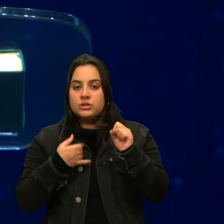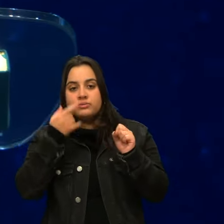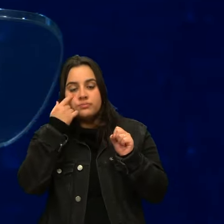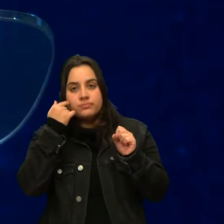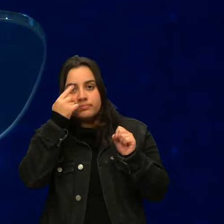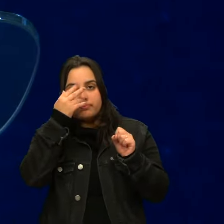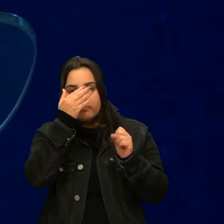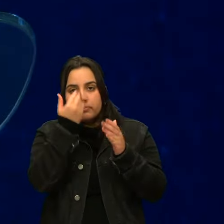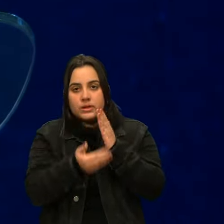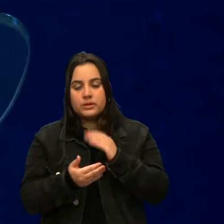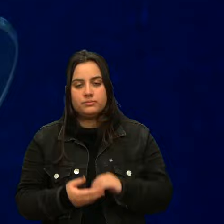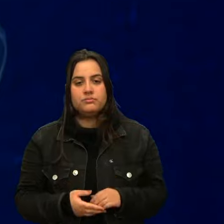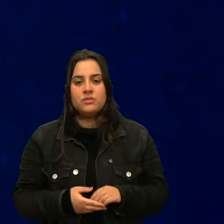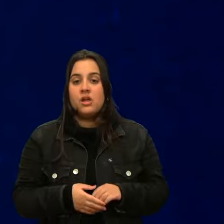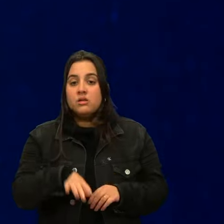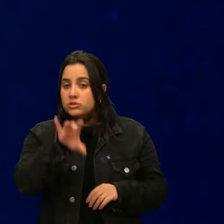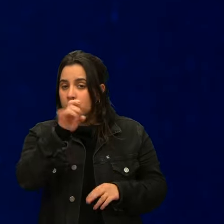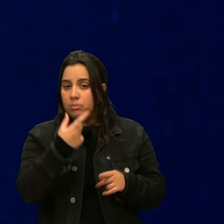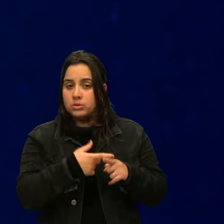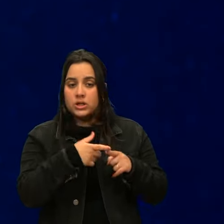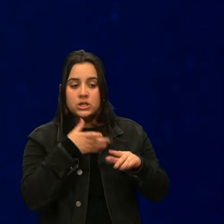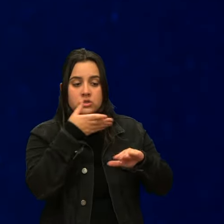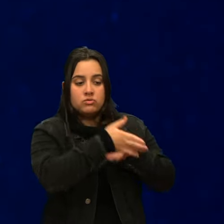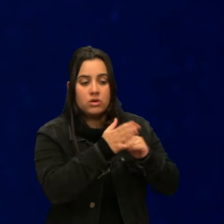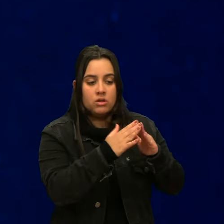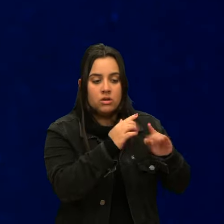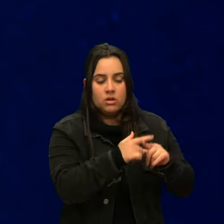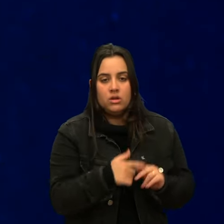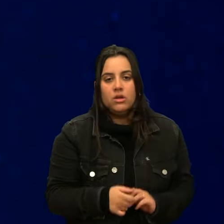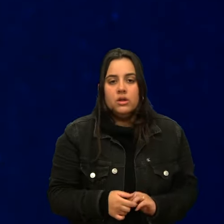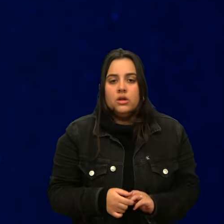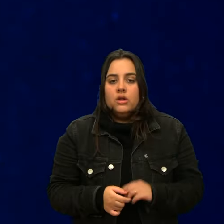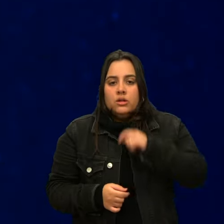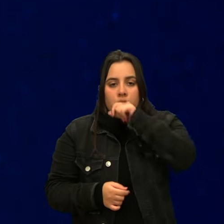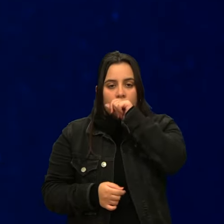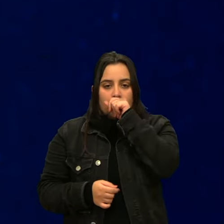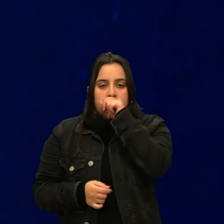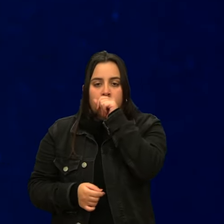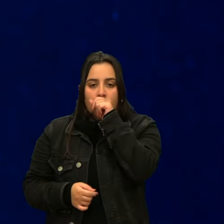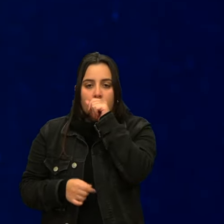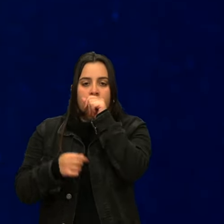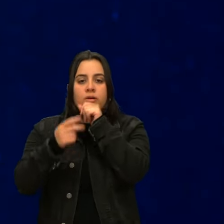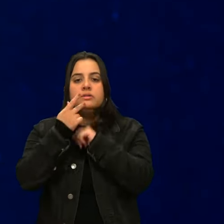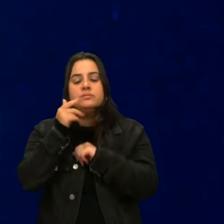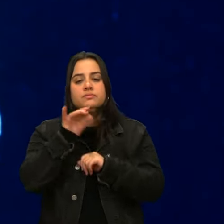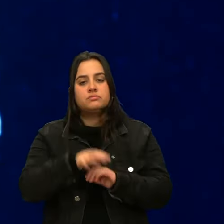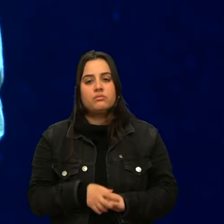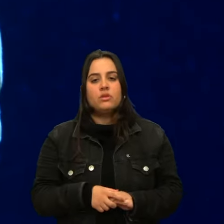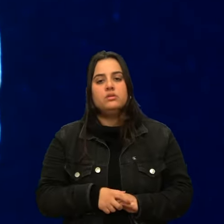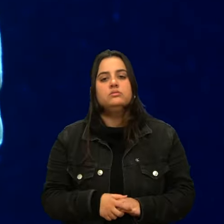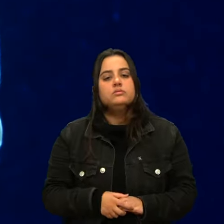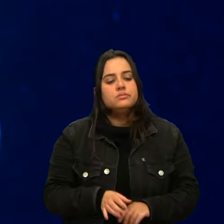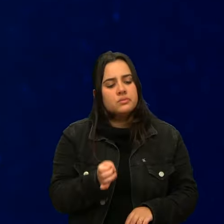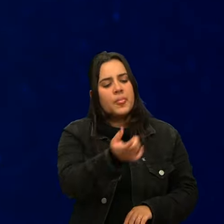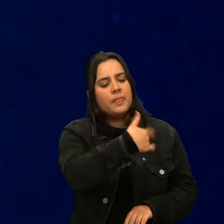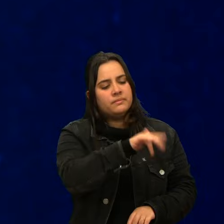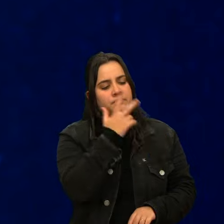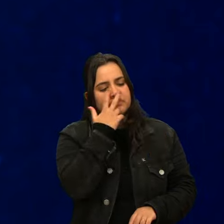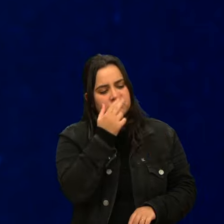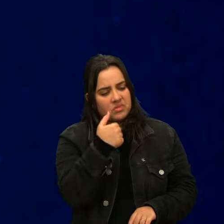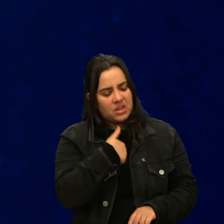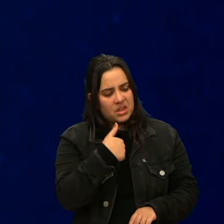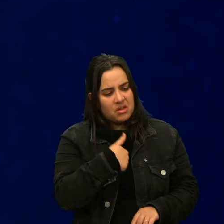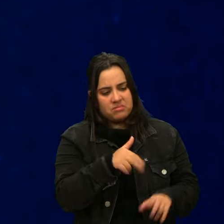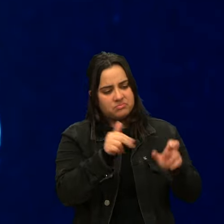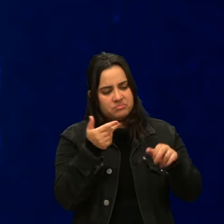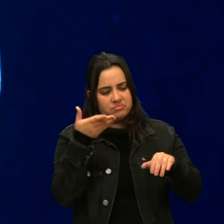igreja. E aquela mulher fala bem assim: aqueles que nos atacaram pensaram que deixaríamos de ir à igreja, mas